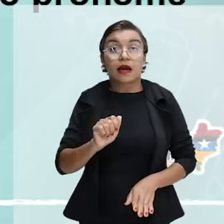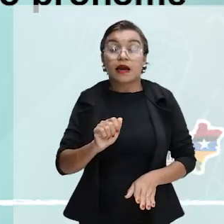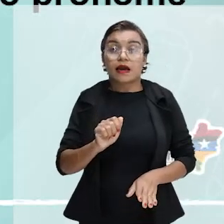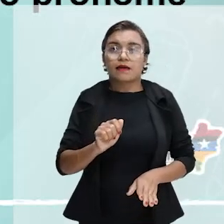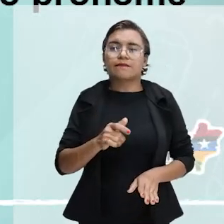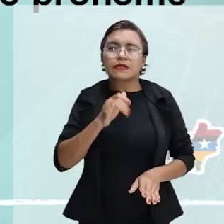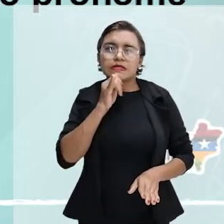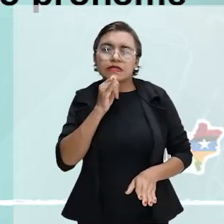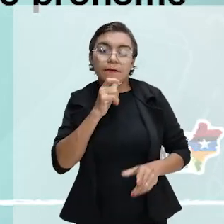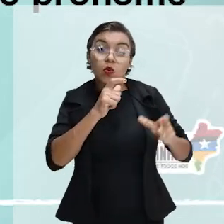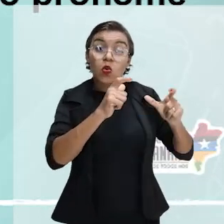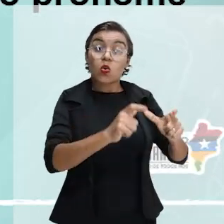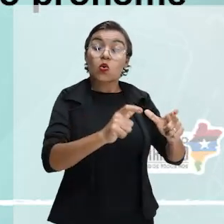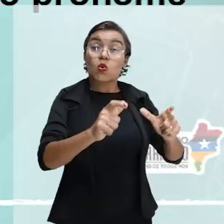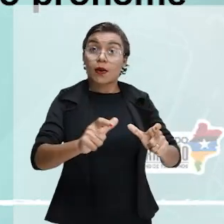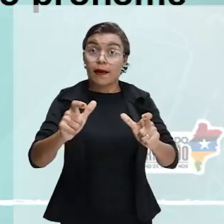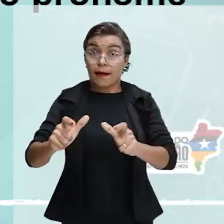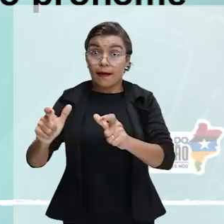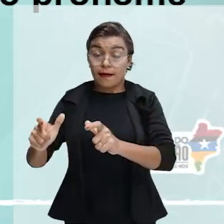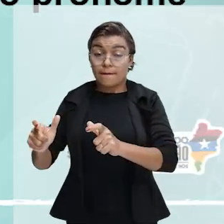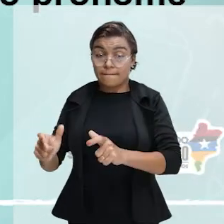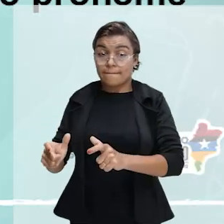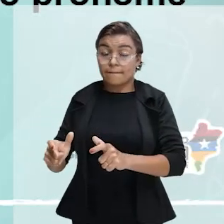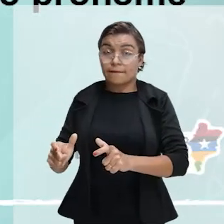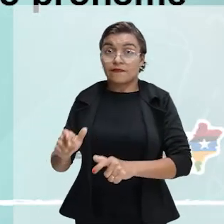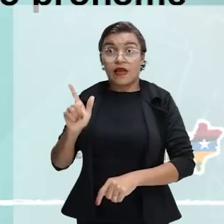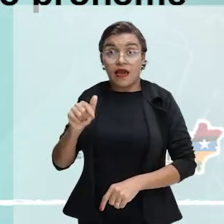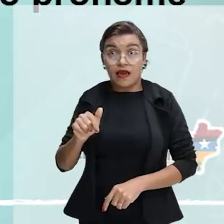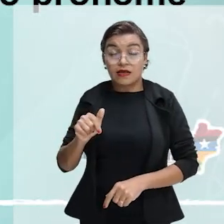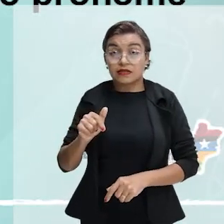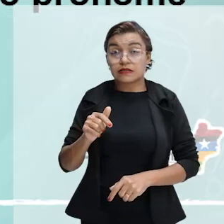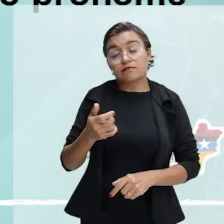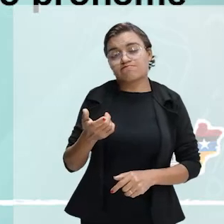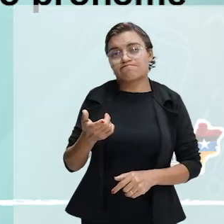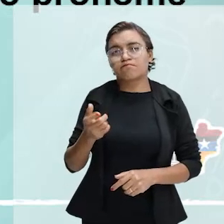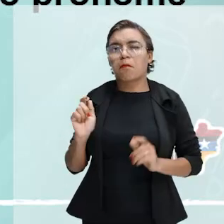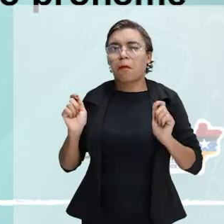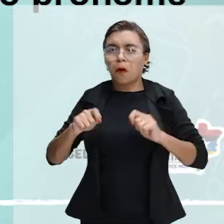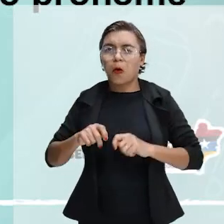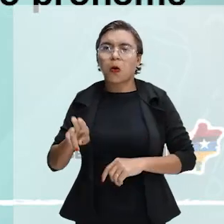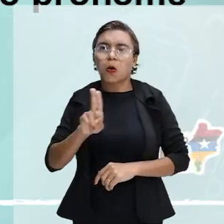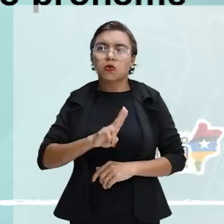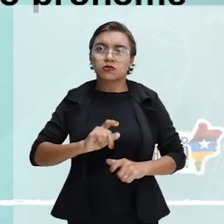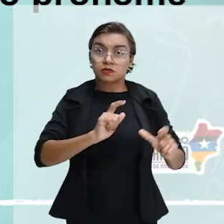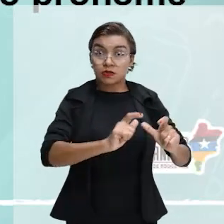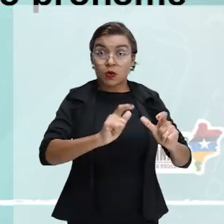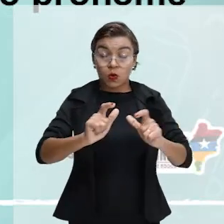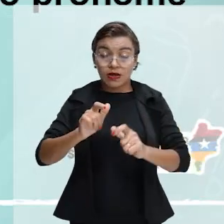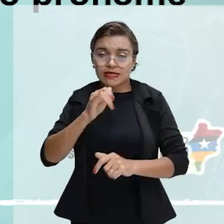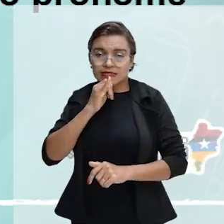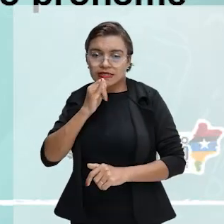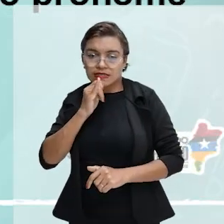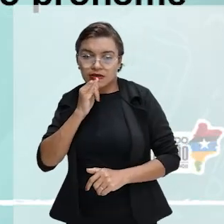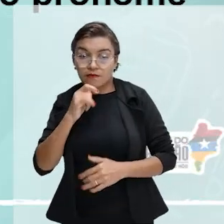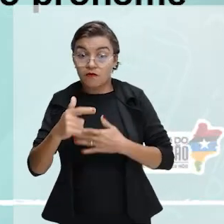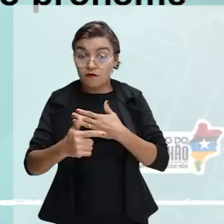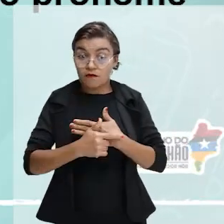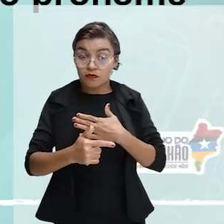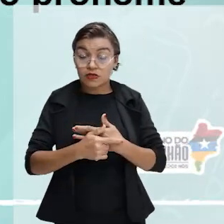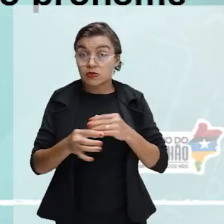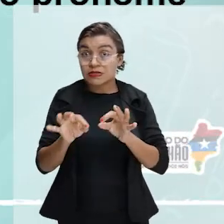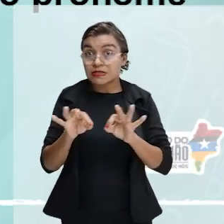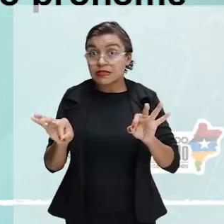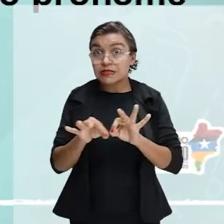lugar. Funciona como, não é função sintática, gente. A função